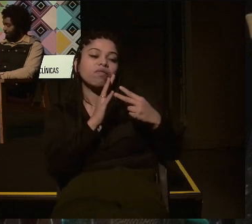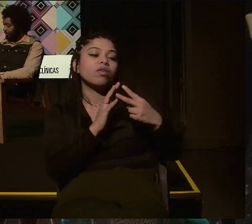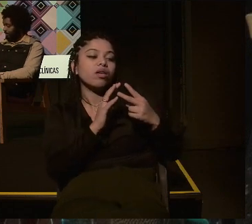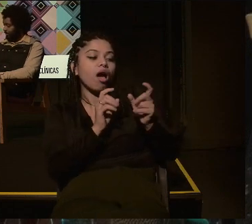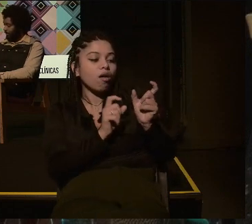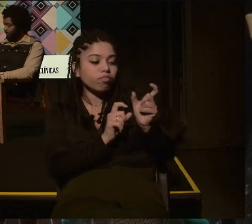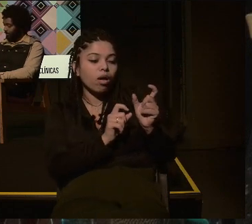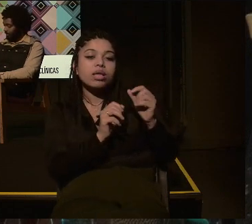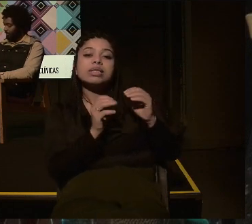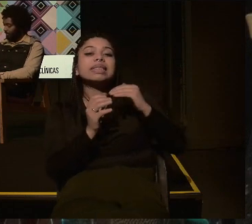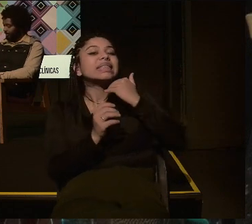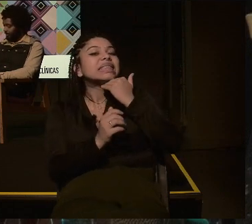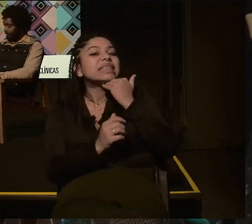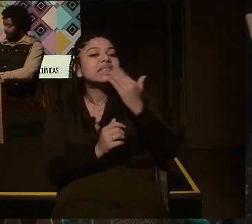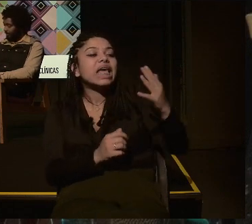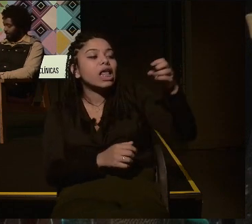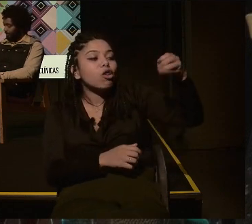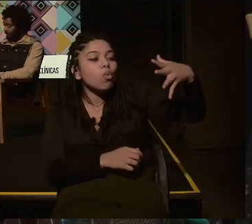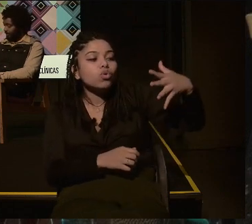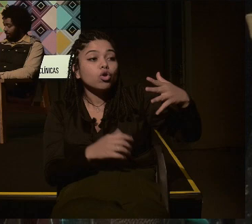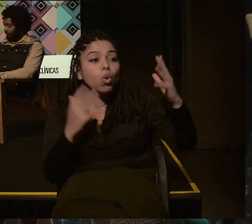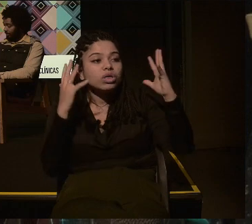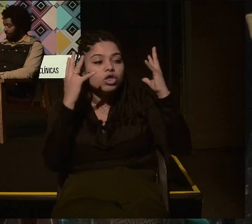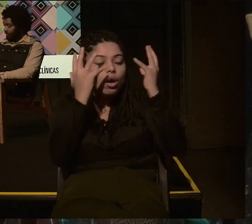ideia dos escuros